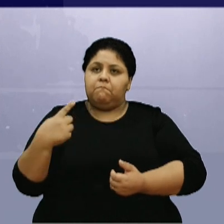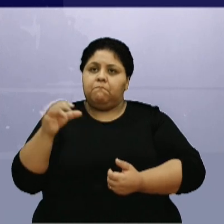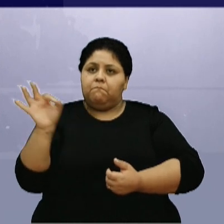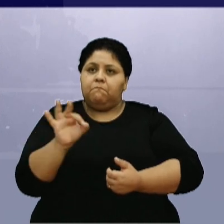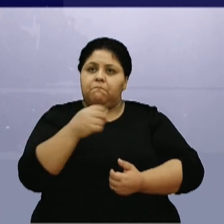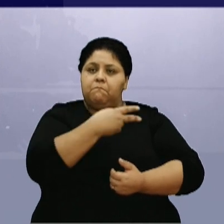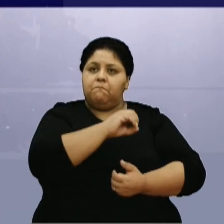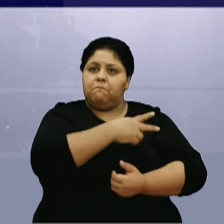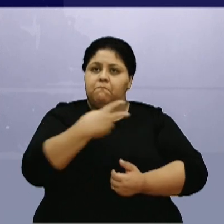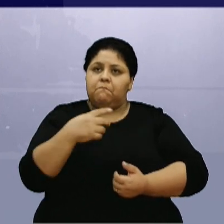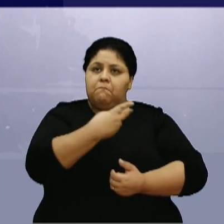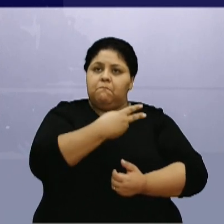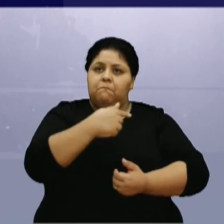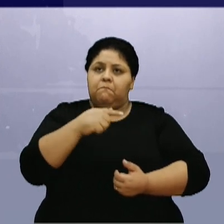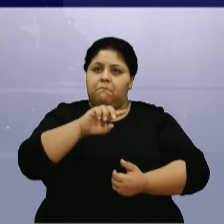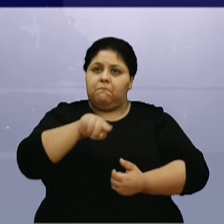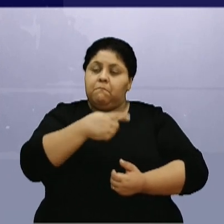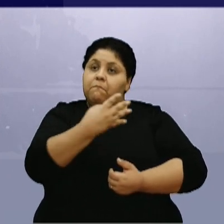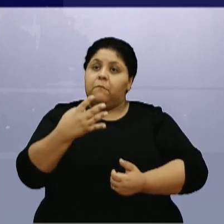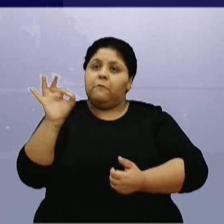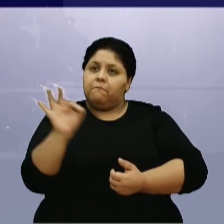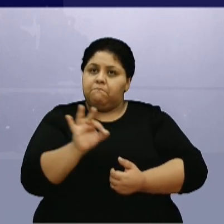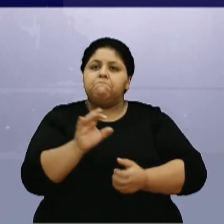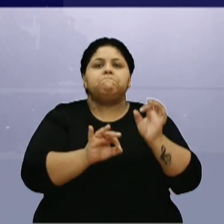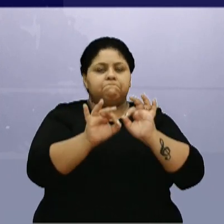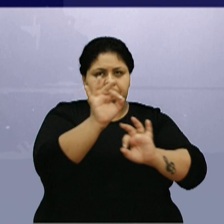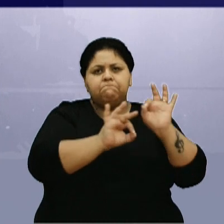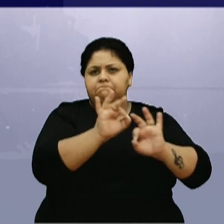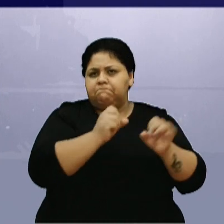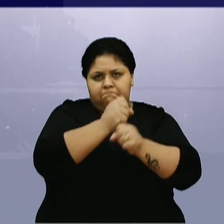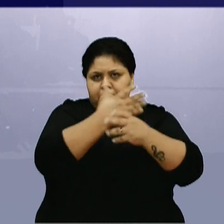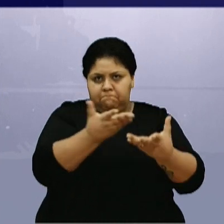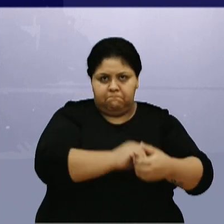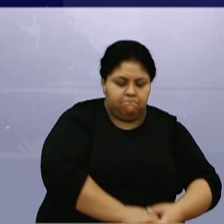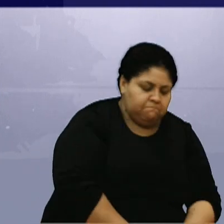27,71%. 2023, 27,44%. Esse é um ajuste anual.